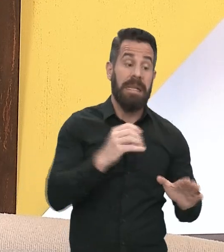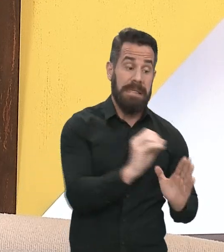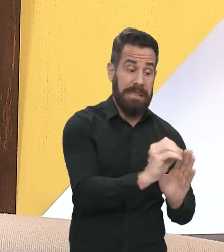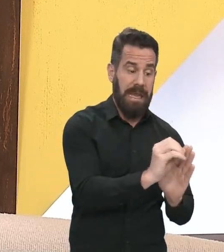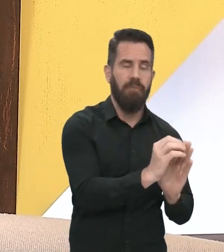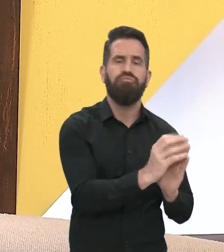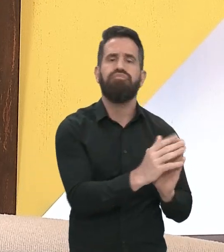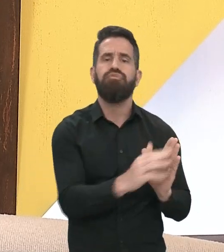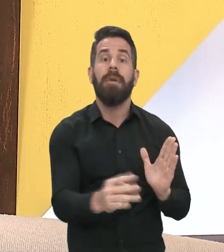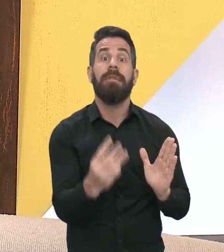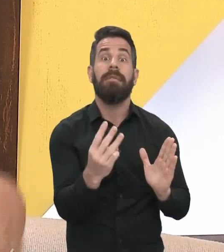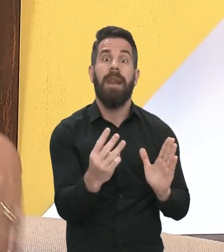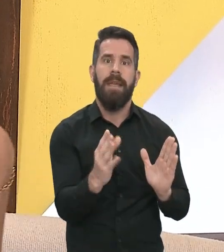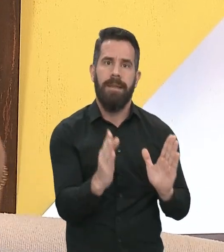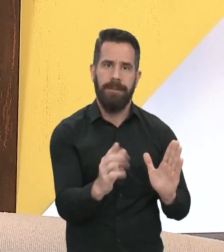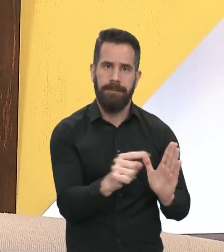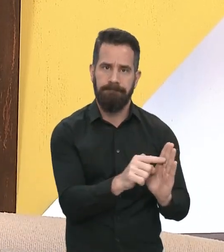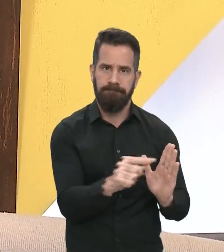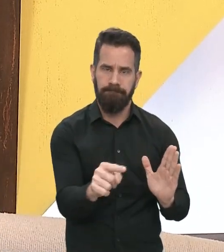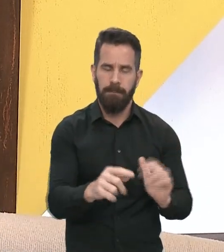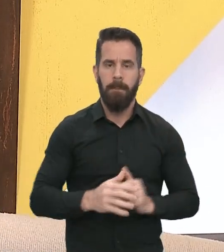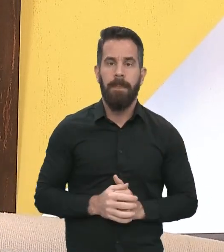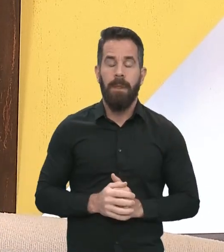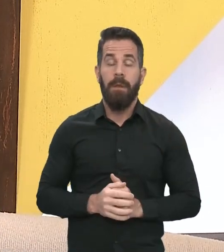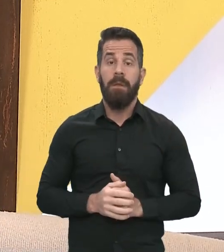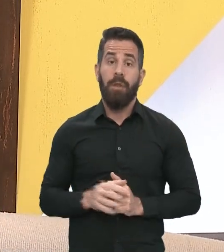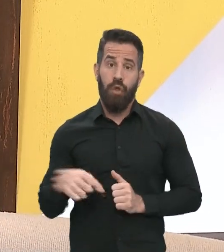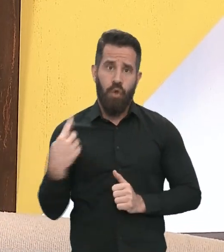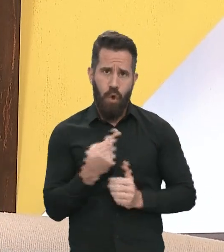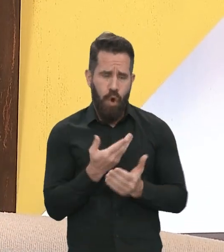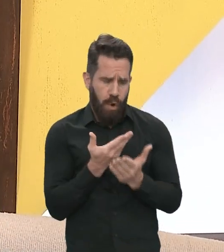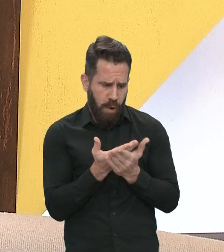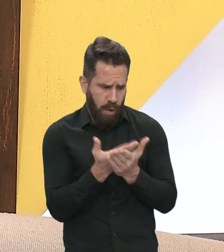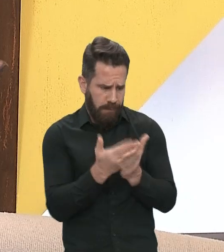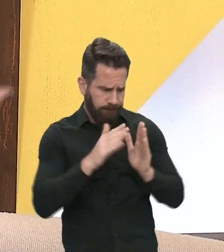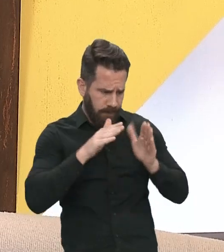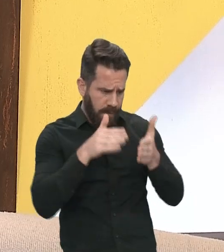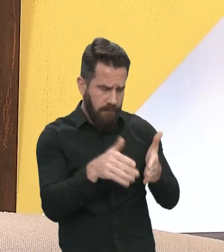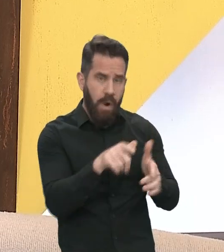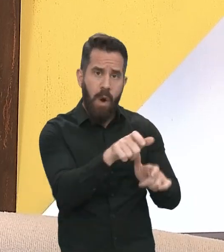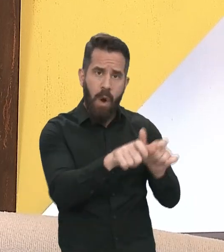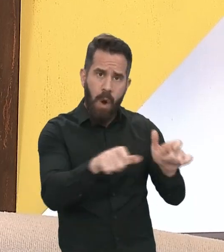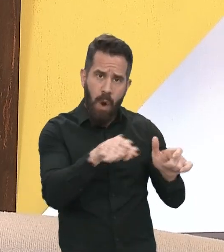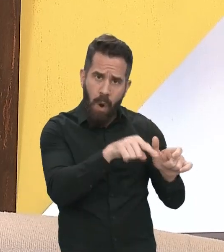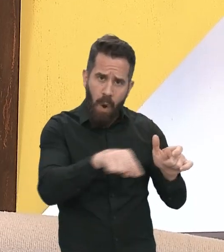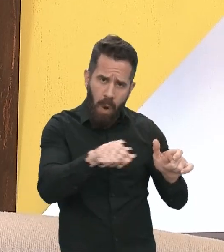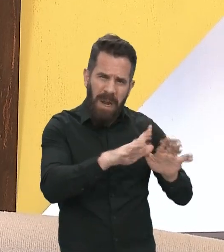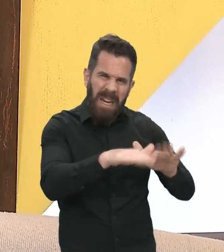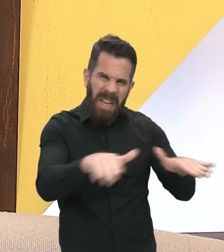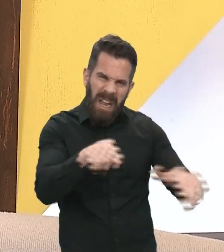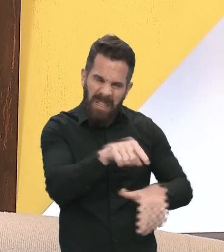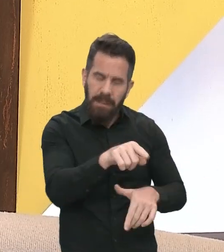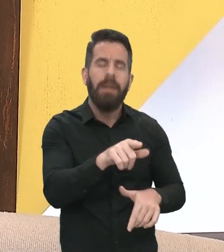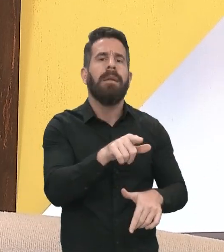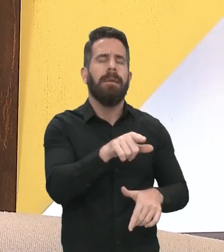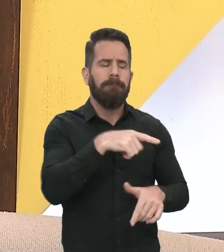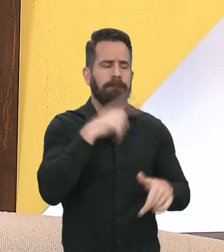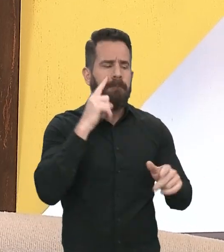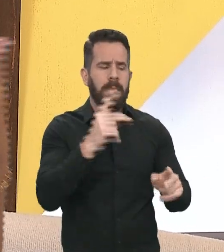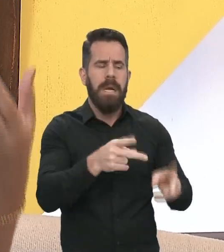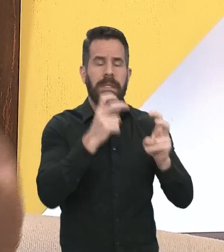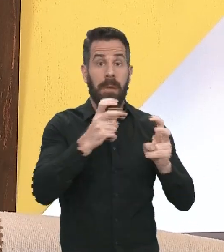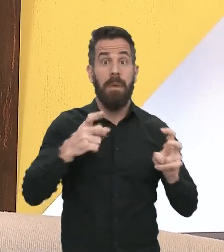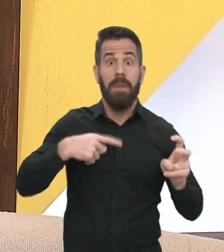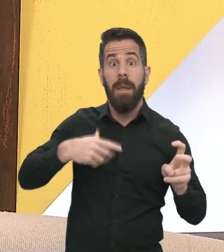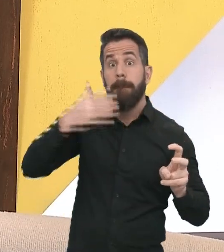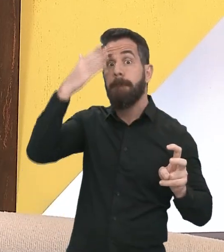3 anos de idade. E o que a gente percebe, então, é que tem várias pesquisas da área